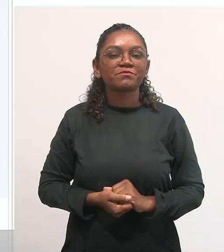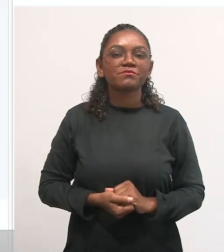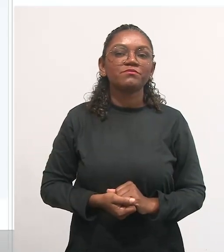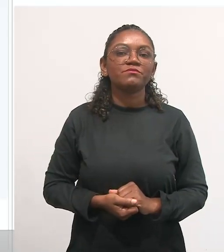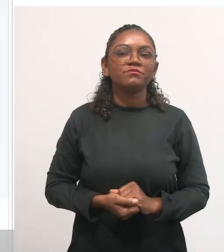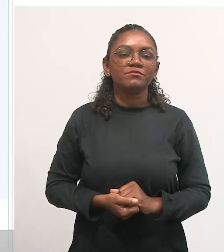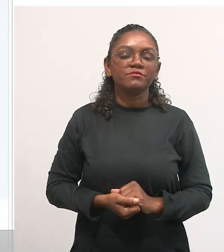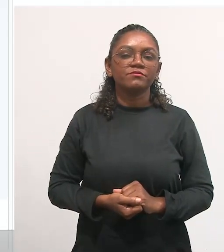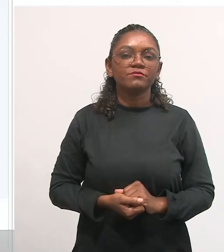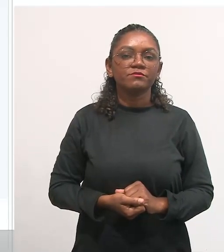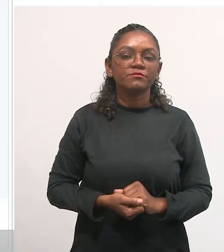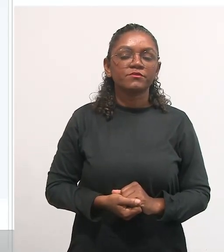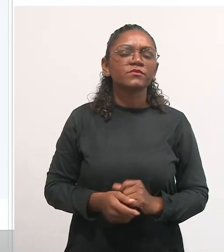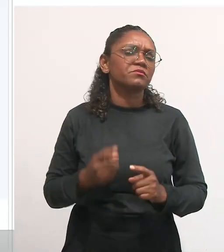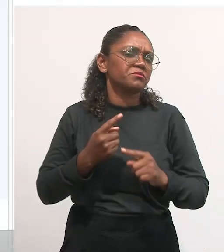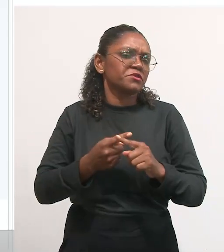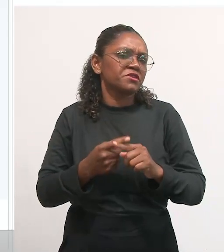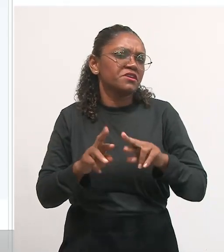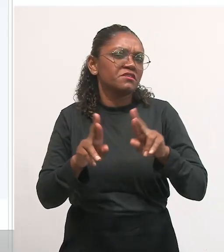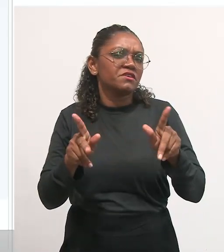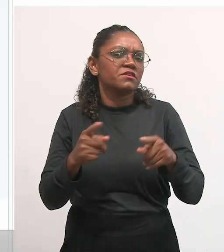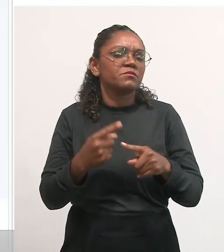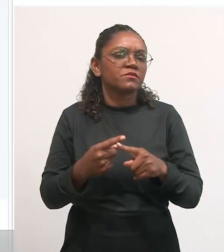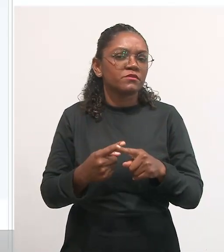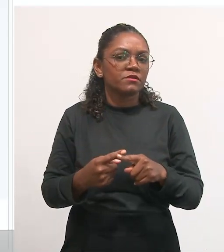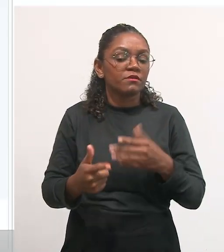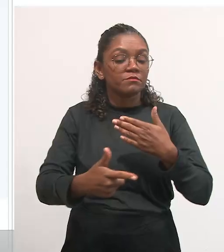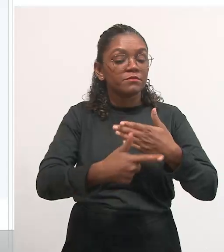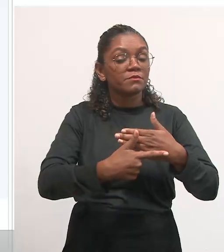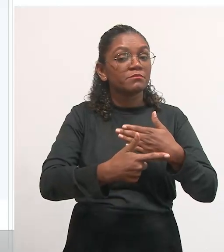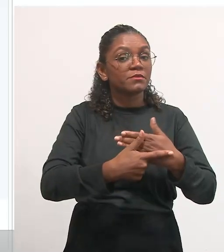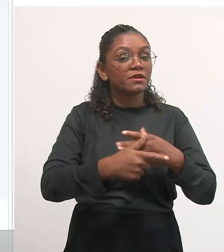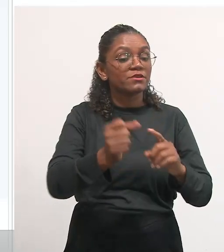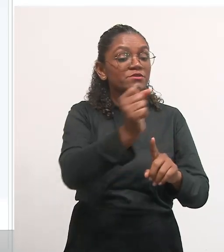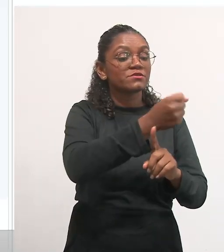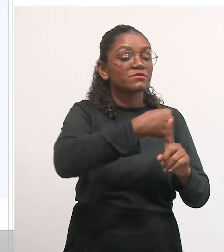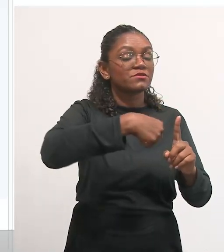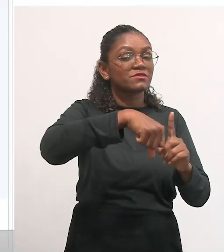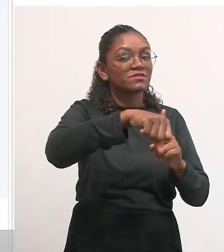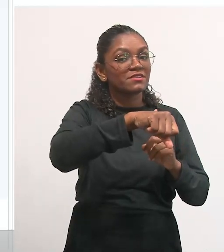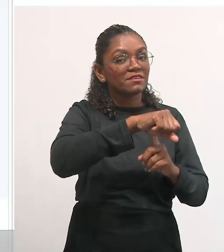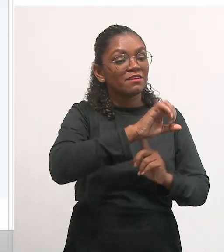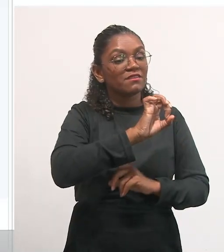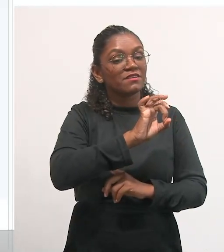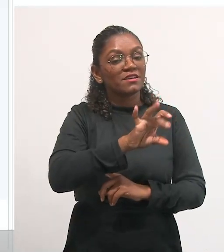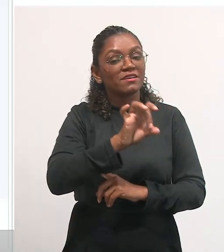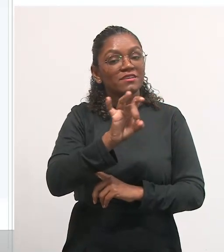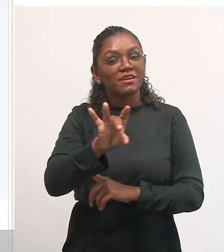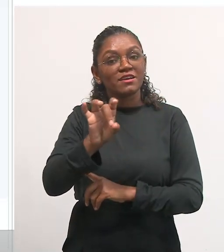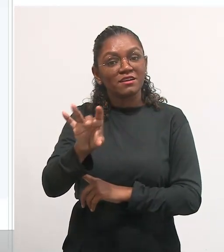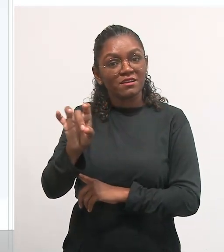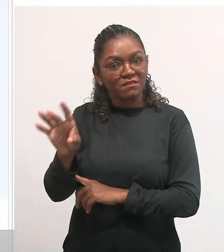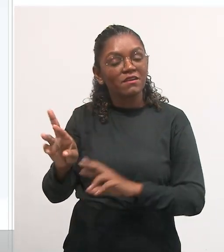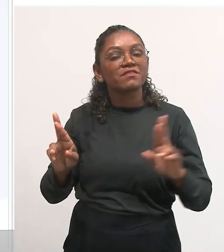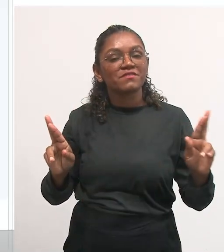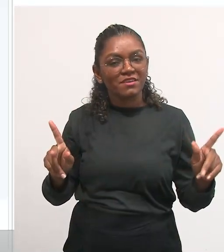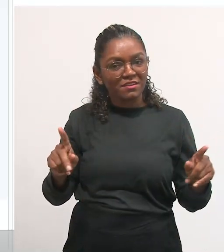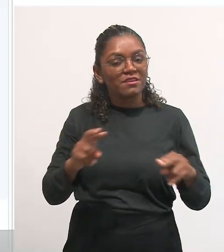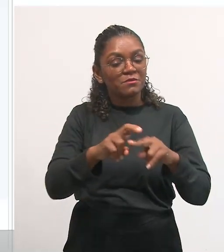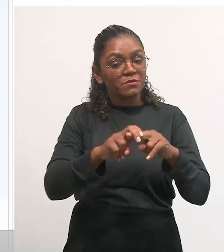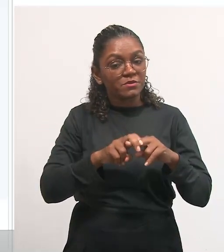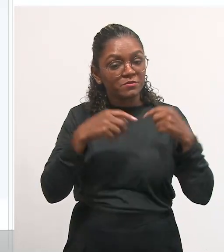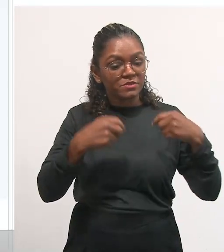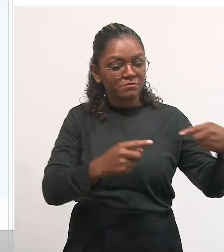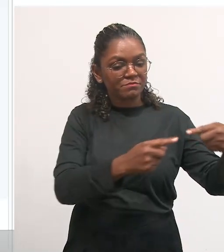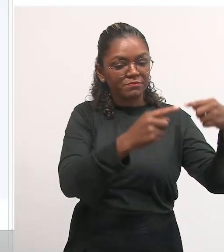diferentes por é diferente a função social de cada nível e peculiar a realidade social e